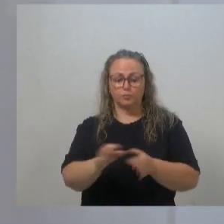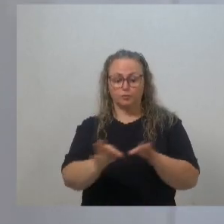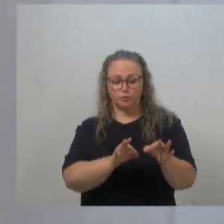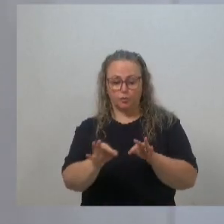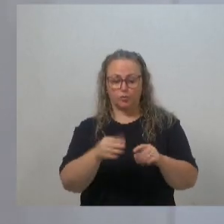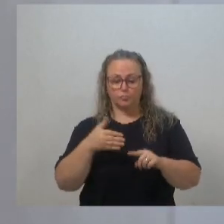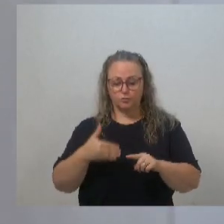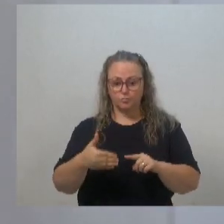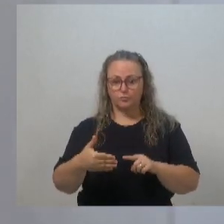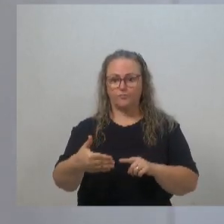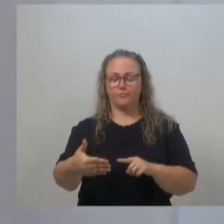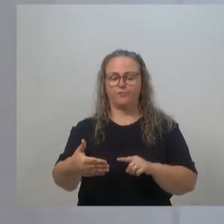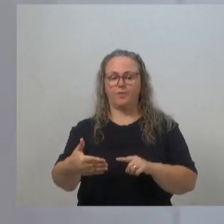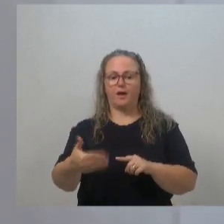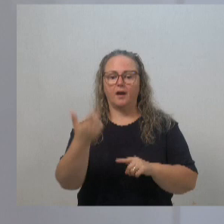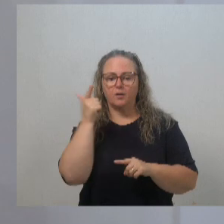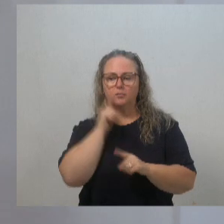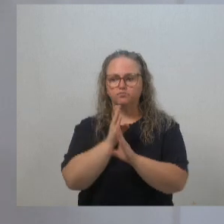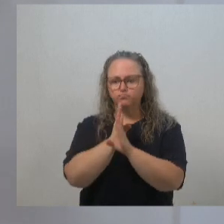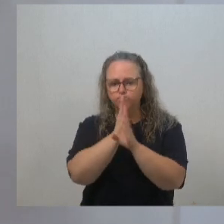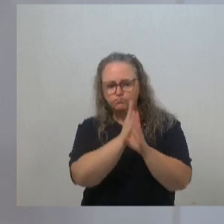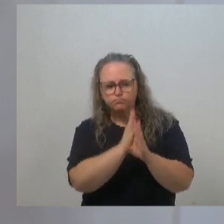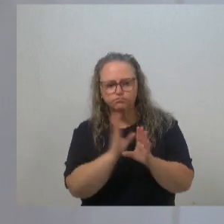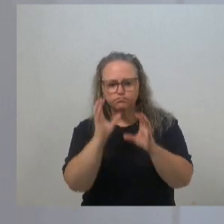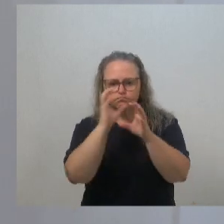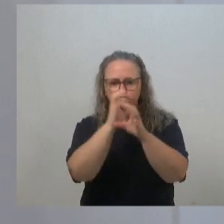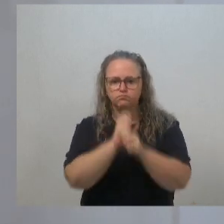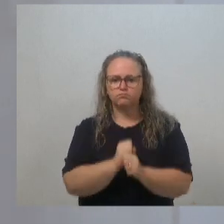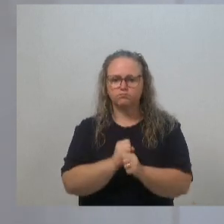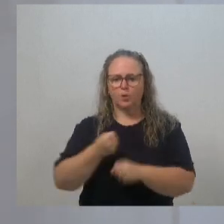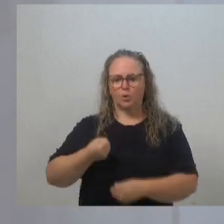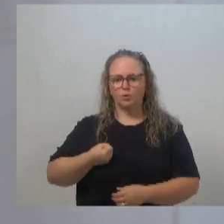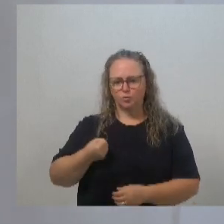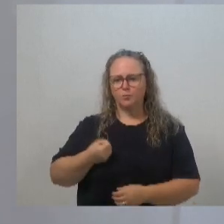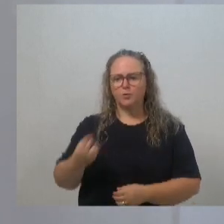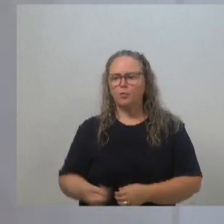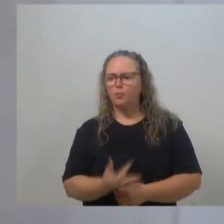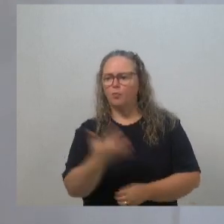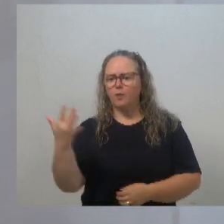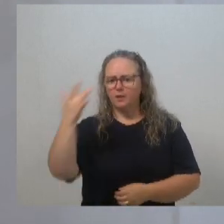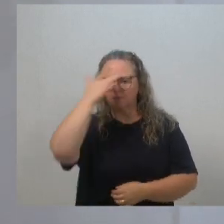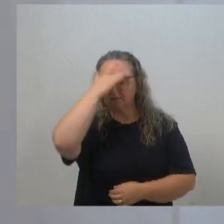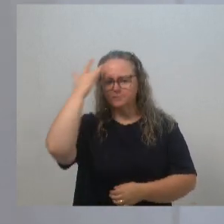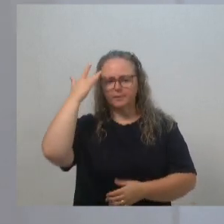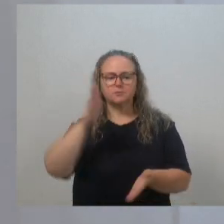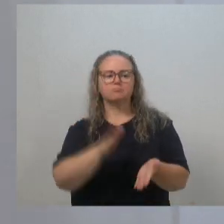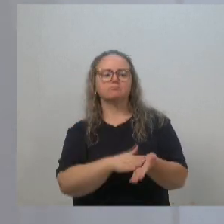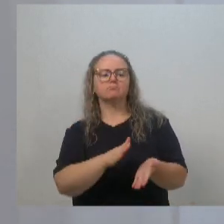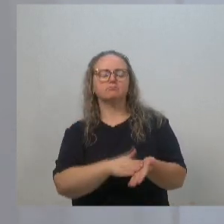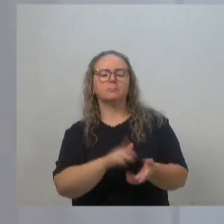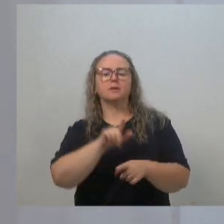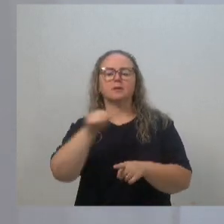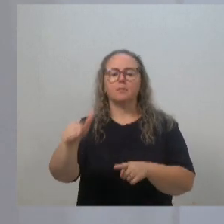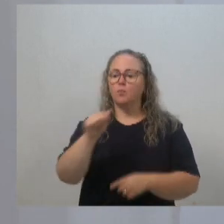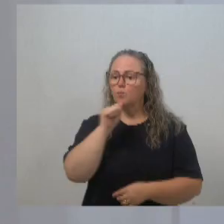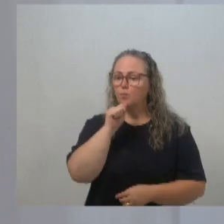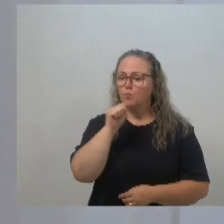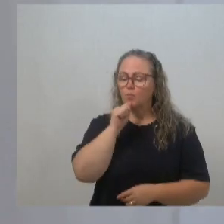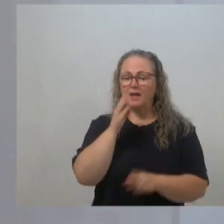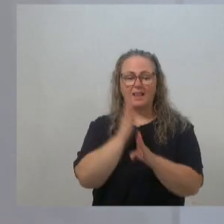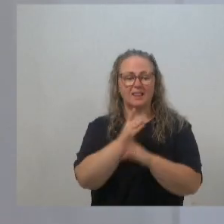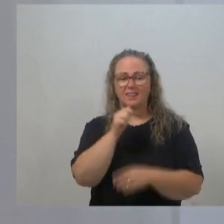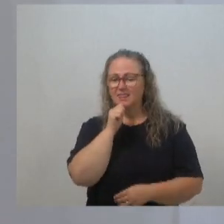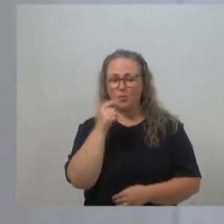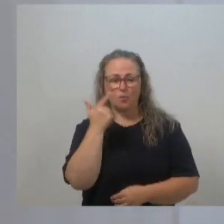você vai atingir uma certa, um número, né, de pessoas que vão ser cobradas, e ele não faz, e não atinge,